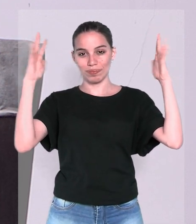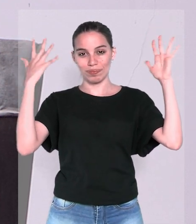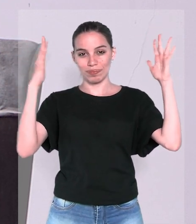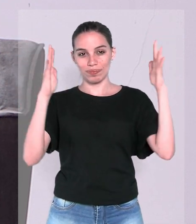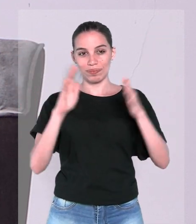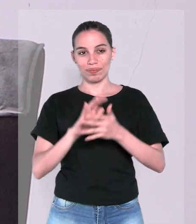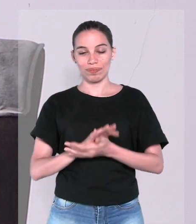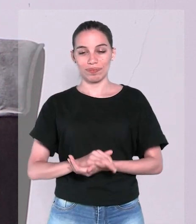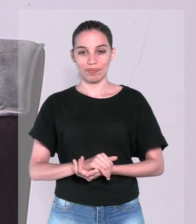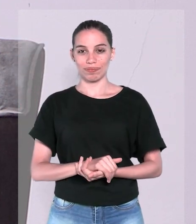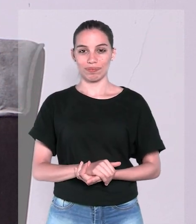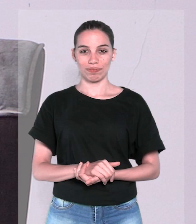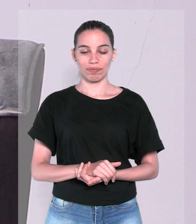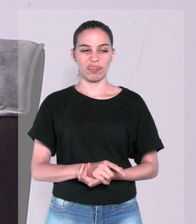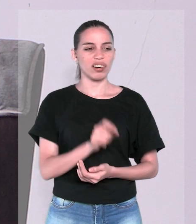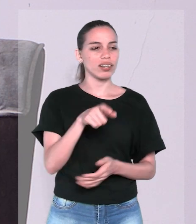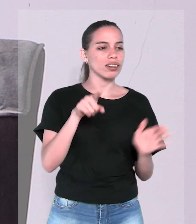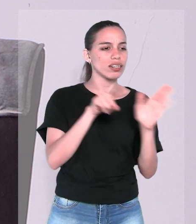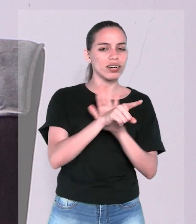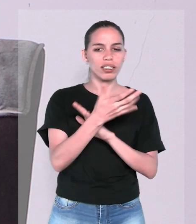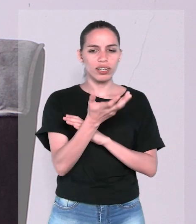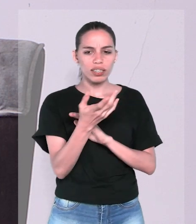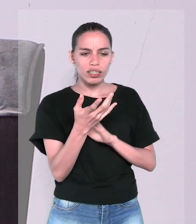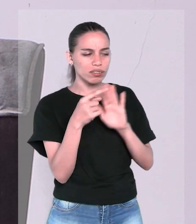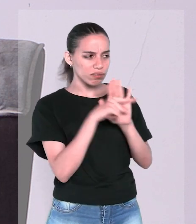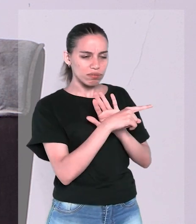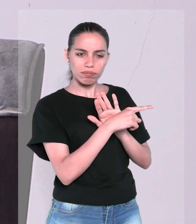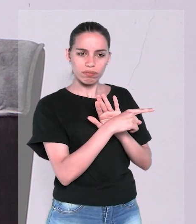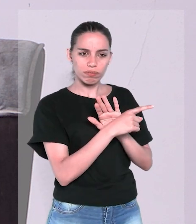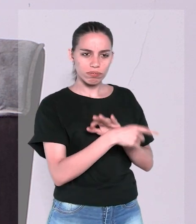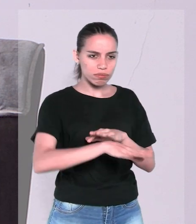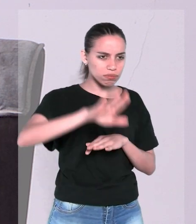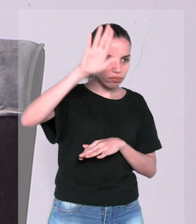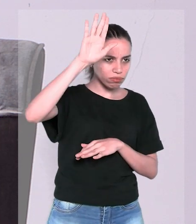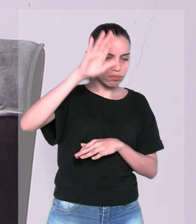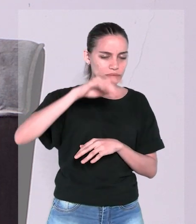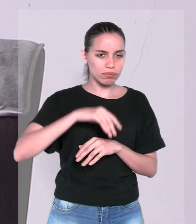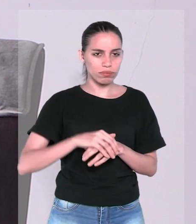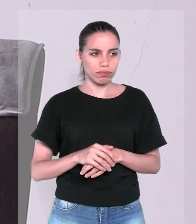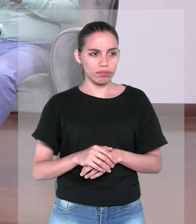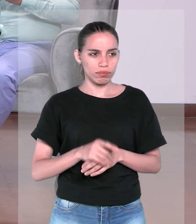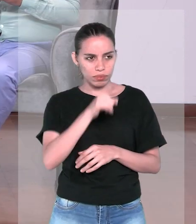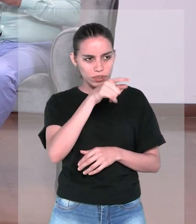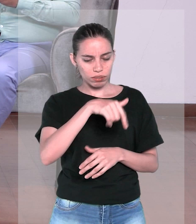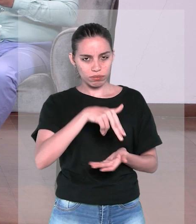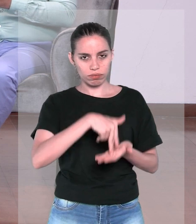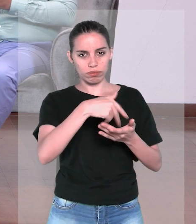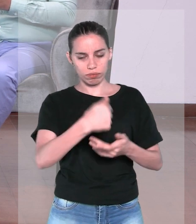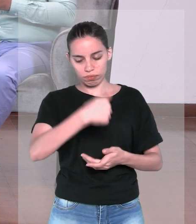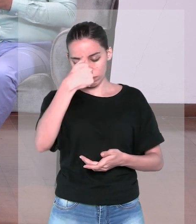Por exemplo, eu estou aqui com vocês e o meu sentimento é de gratidão. Isso me faz olhar para